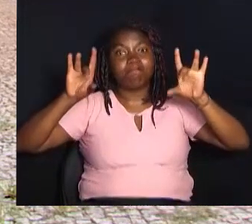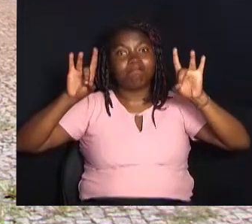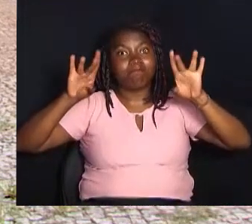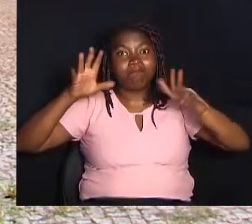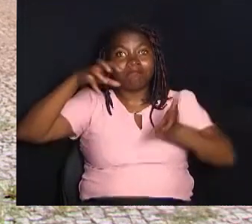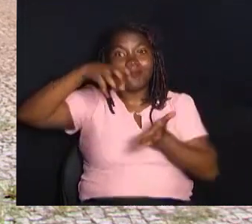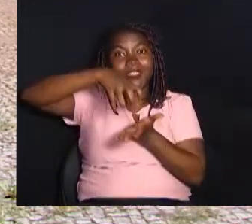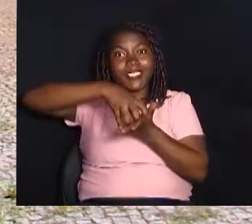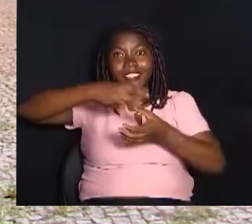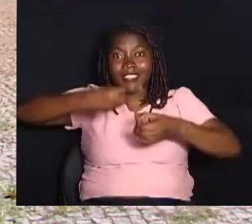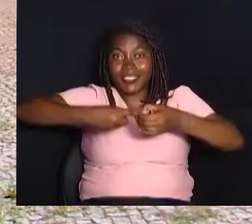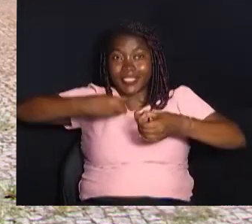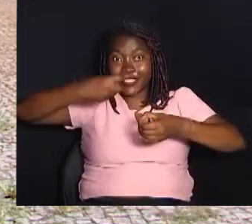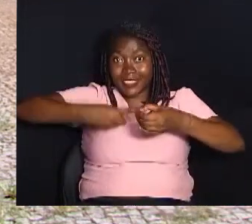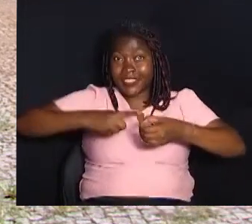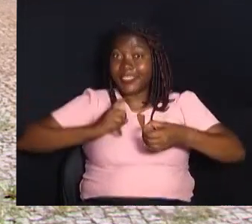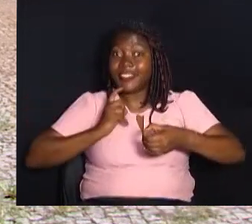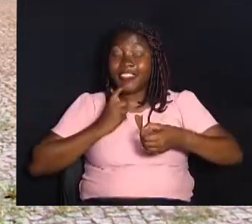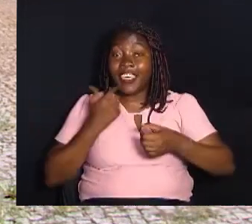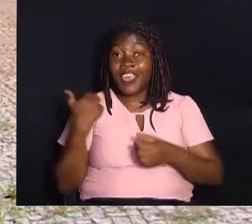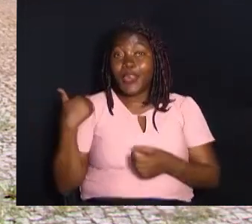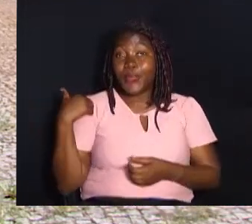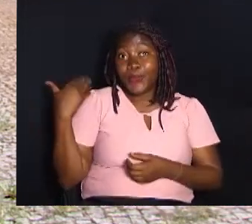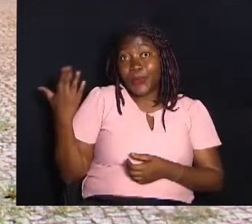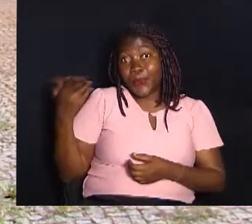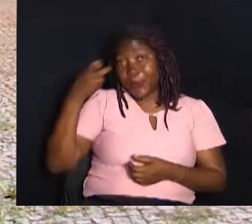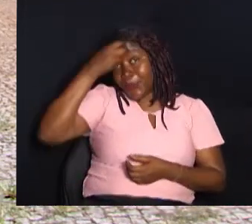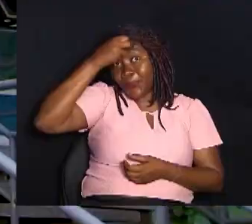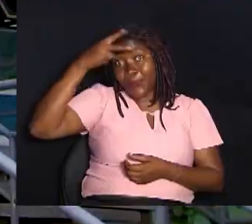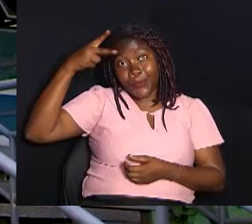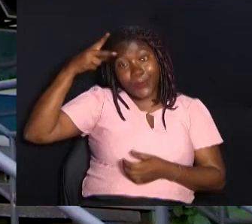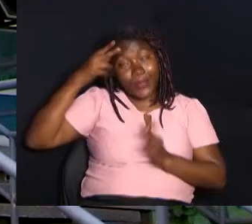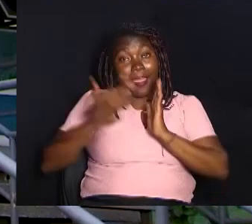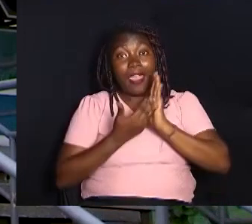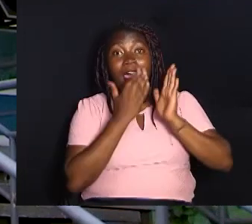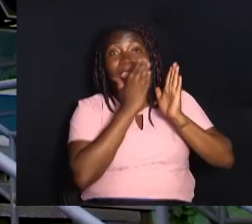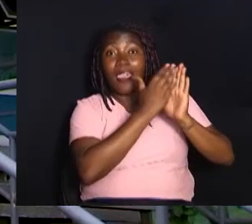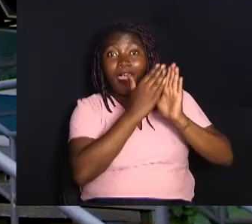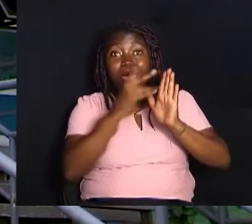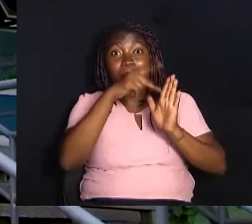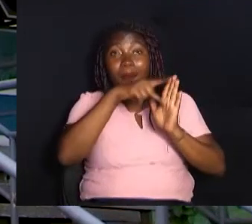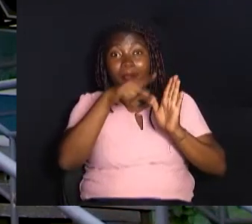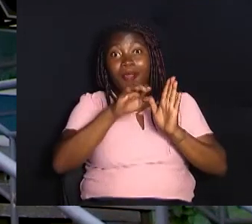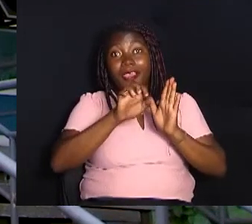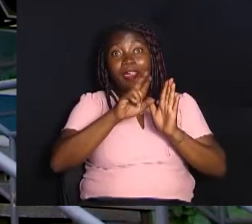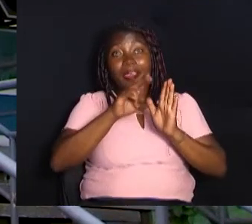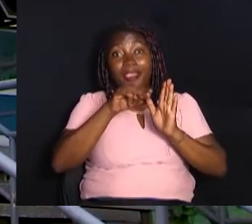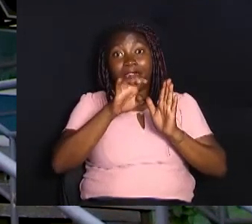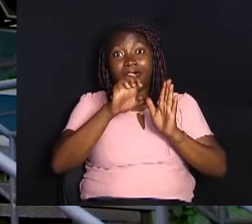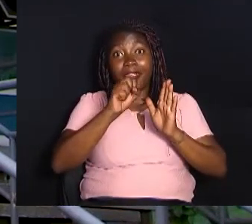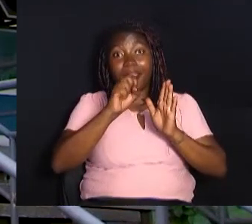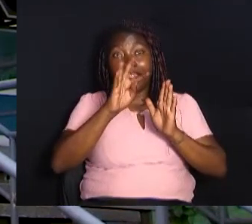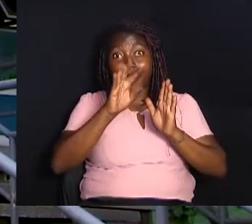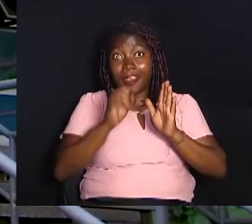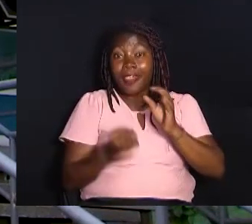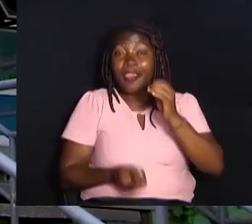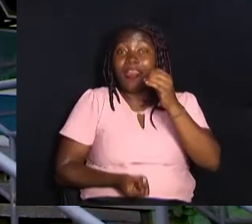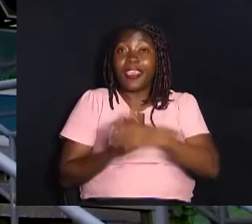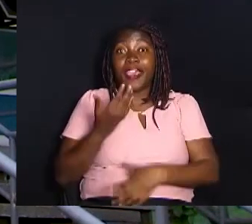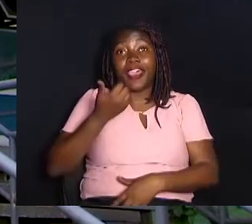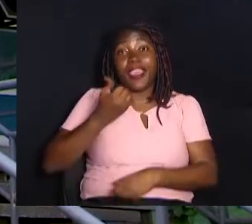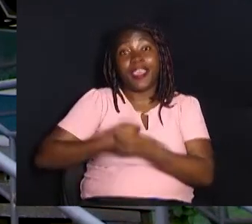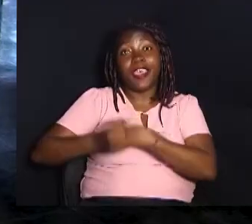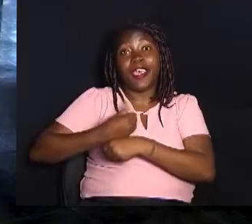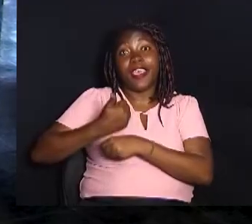Com uma localização privilegiada no centro da cidade de Campinas, ao lado da prefeitura, a Biblioteca Professor Ernesto Manuel